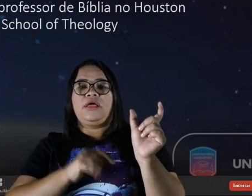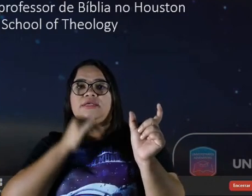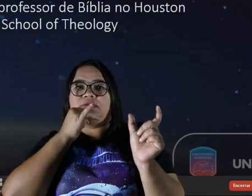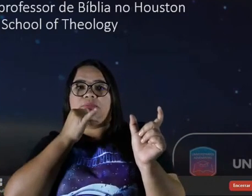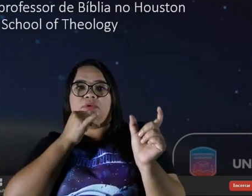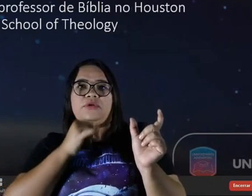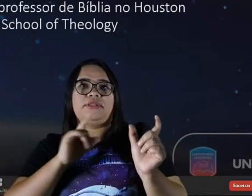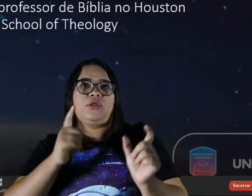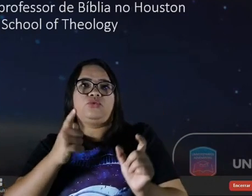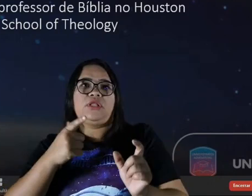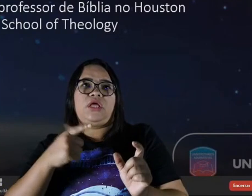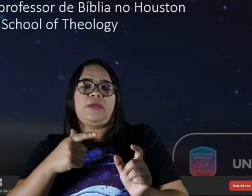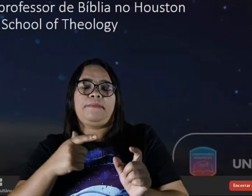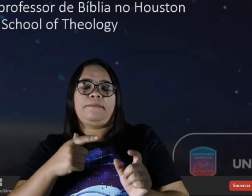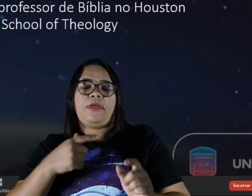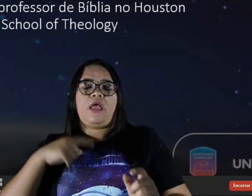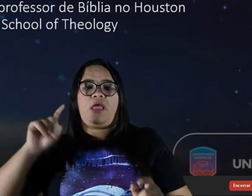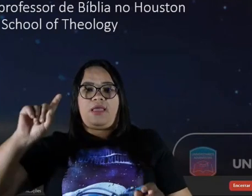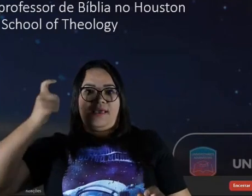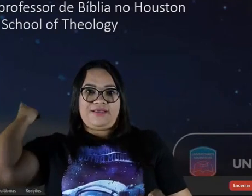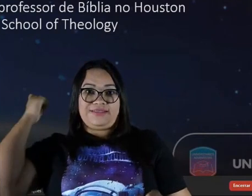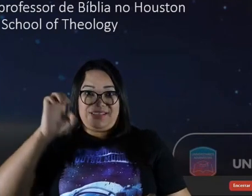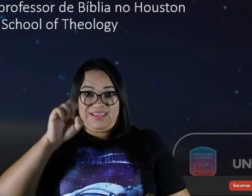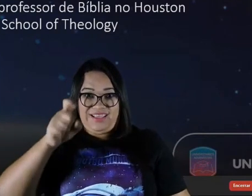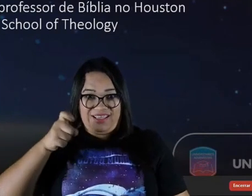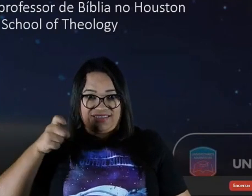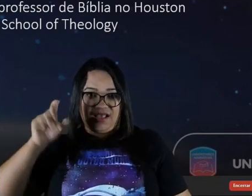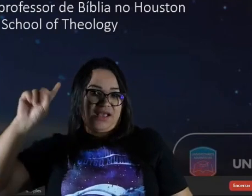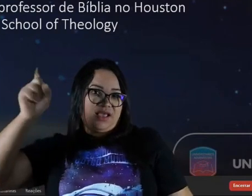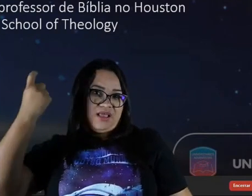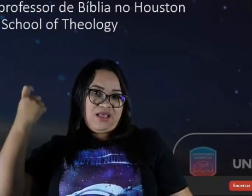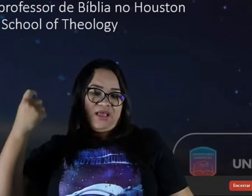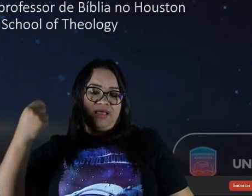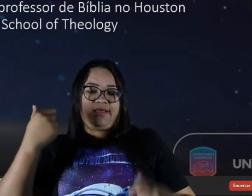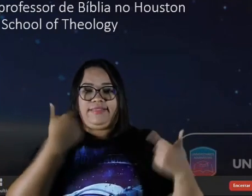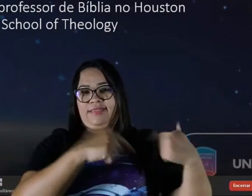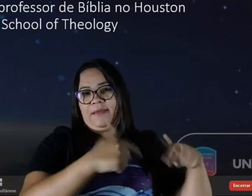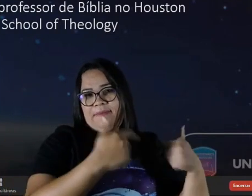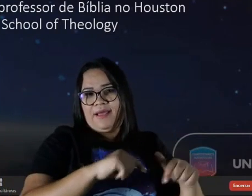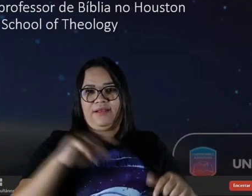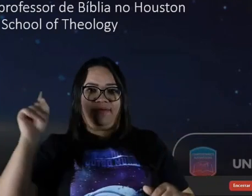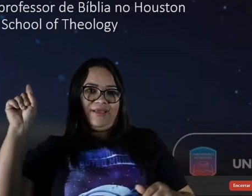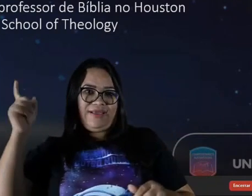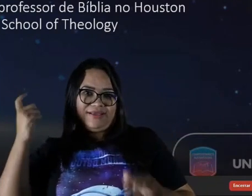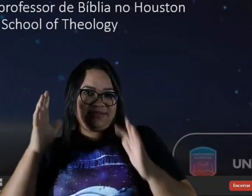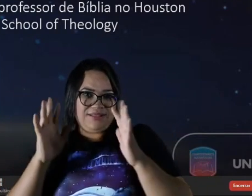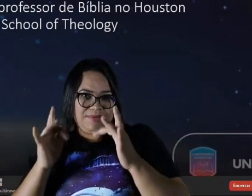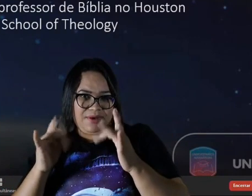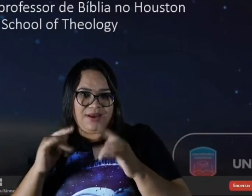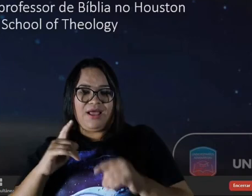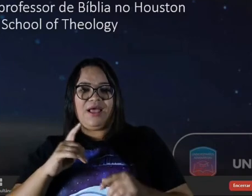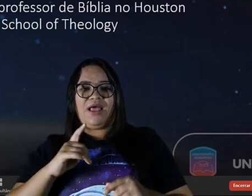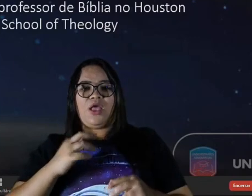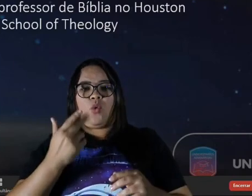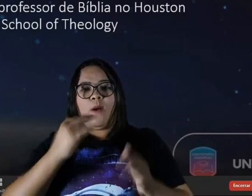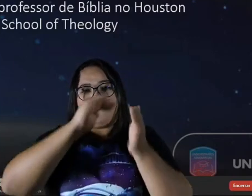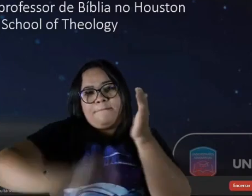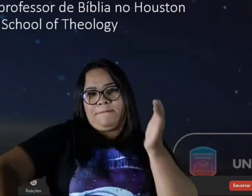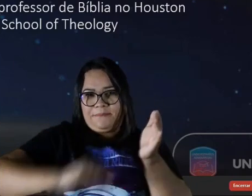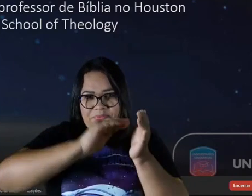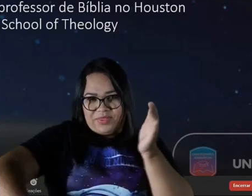meu ex-emprego, quer dizer, eu fui retirado daquele emprego, né? A minha ex-namorada foi retirada daquela namorada. Então,